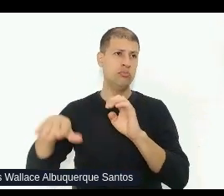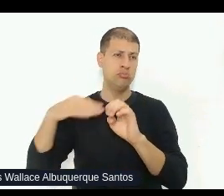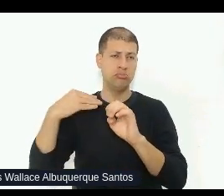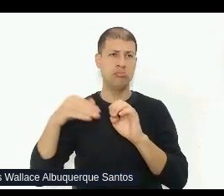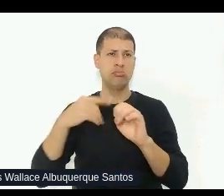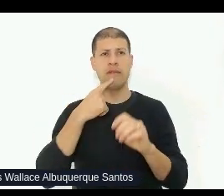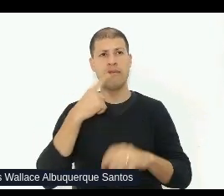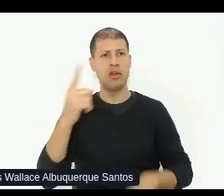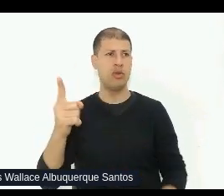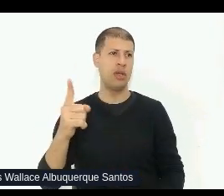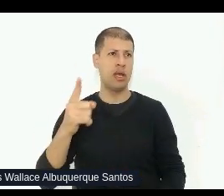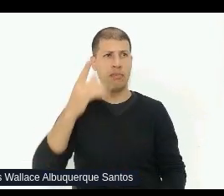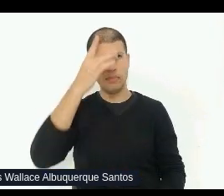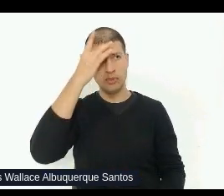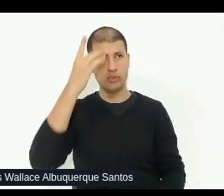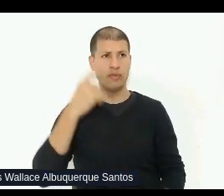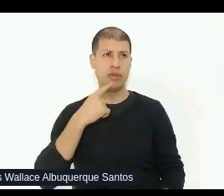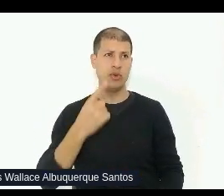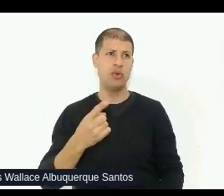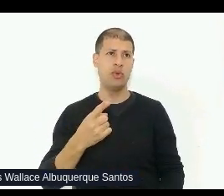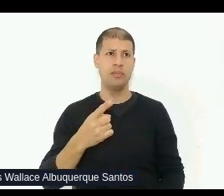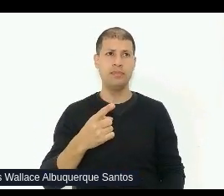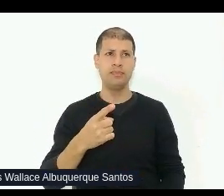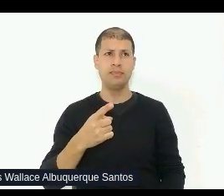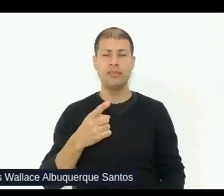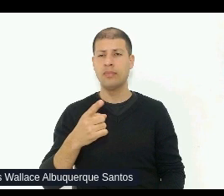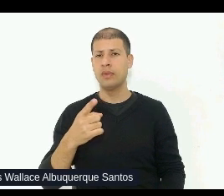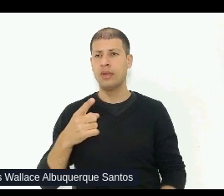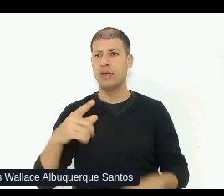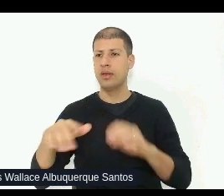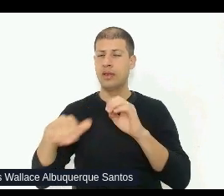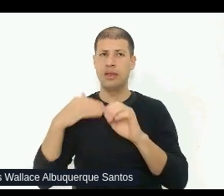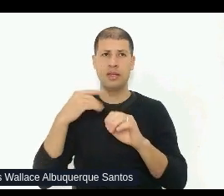falados pelas pessoas, né? A pessoa que tinha autismo me falou,